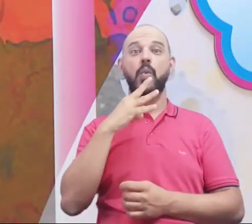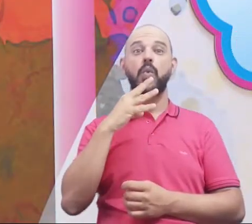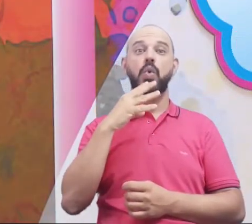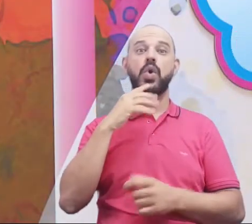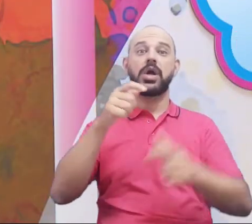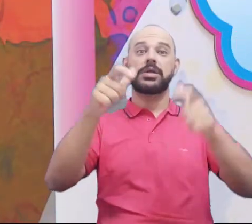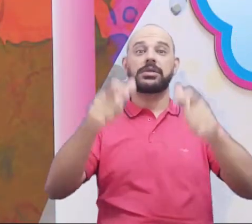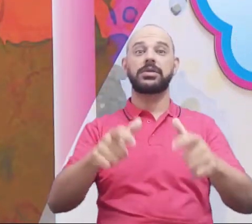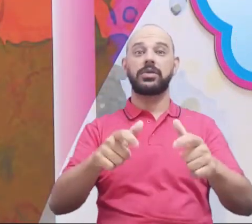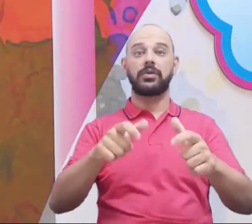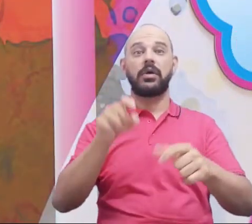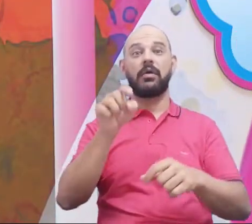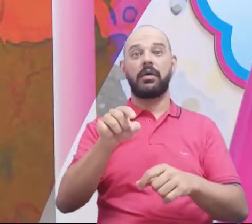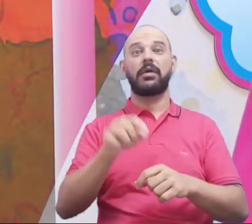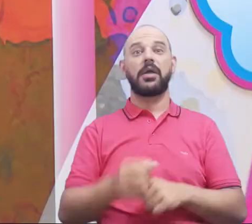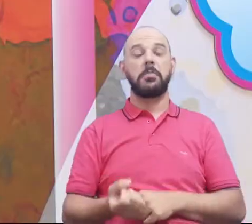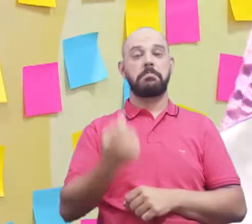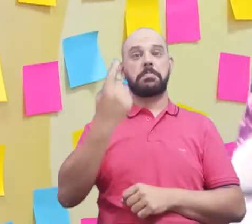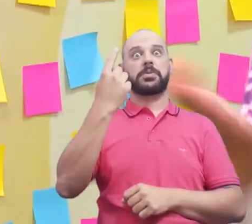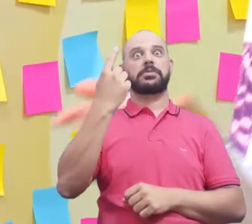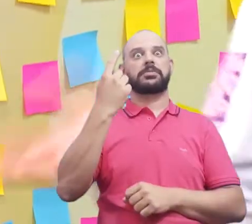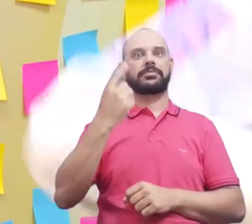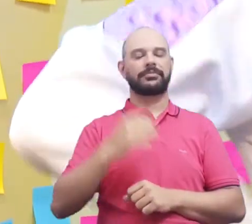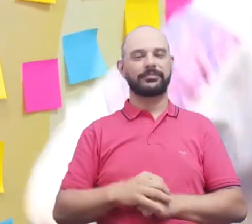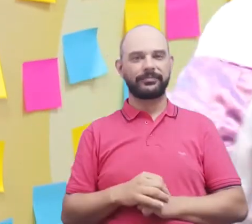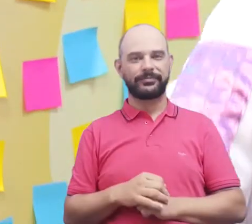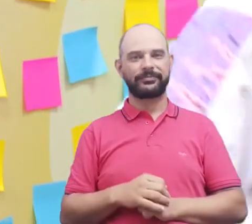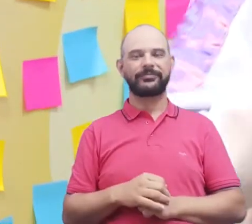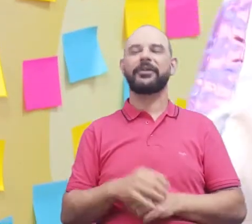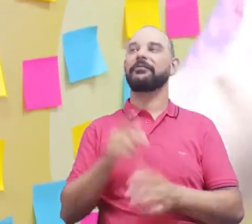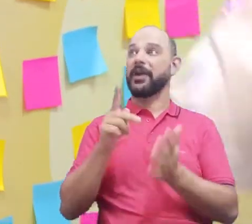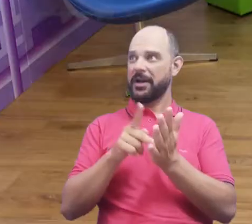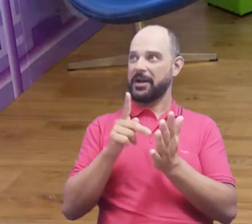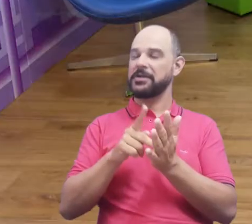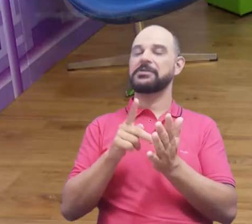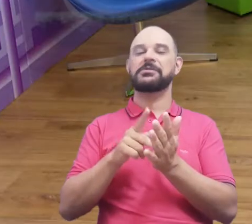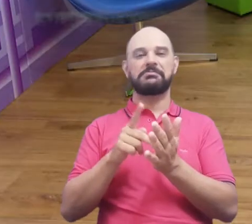Parece que eu conheço esse lugar. Lugar